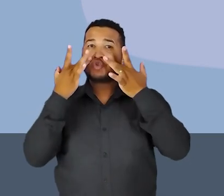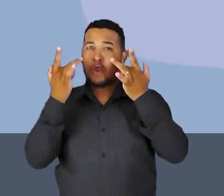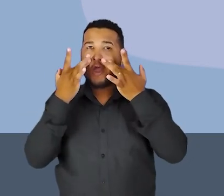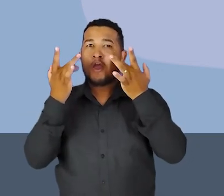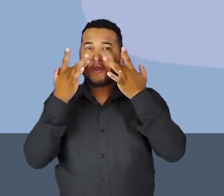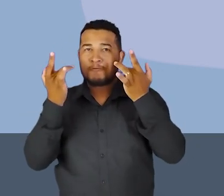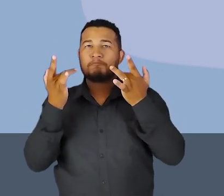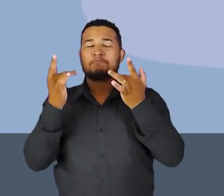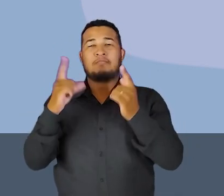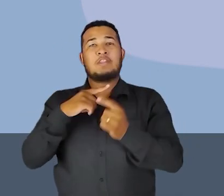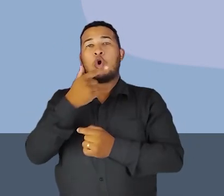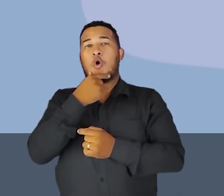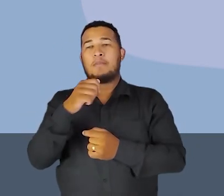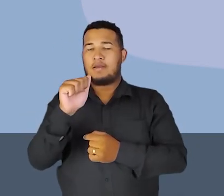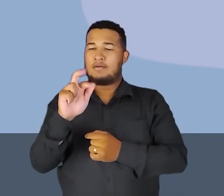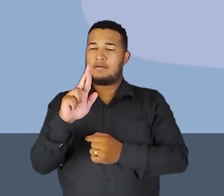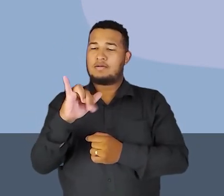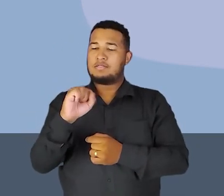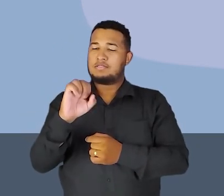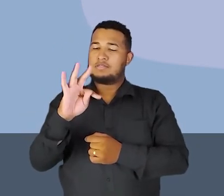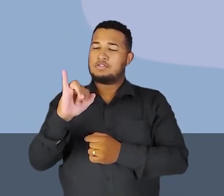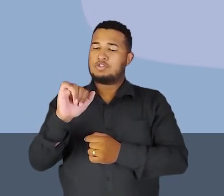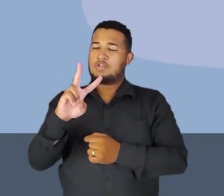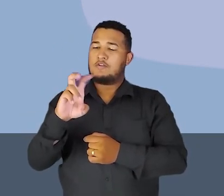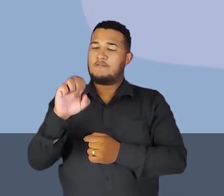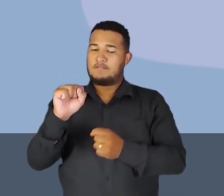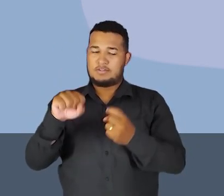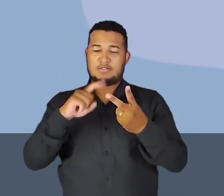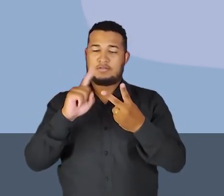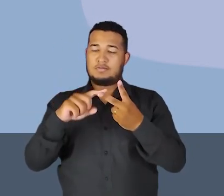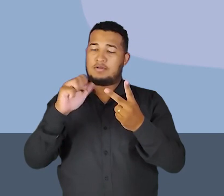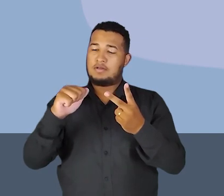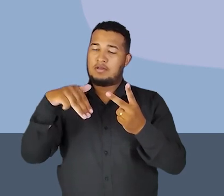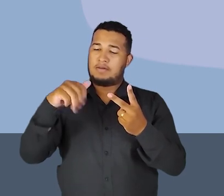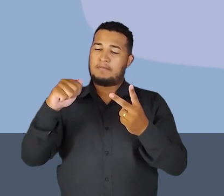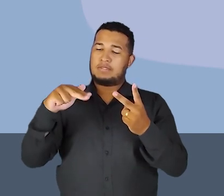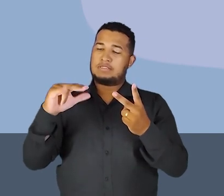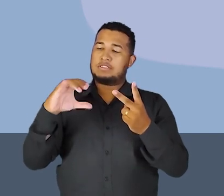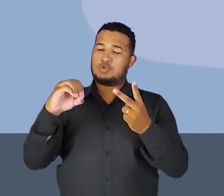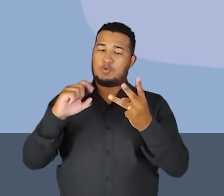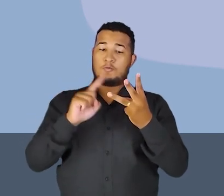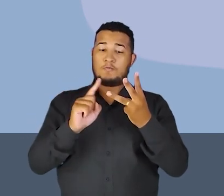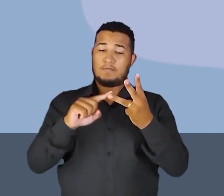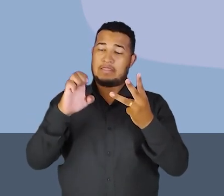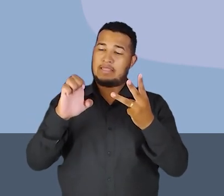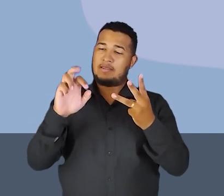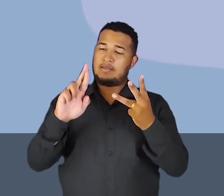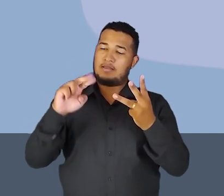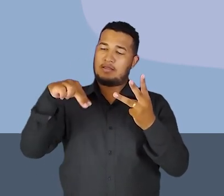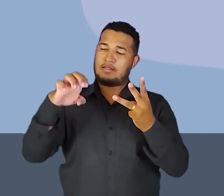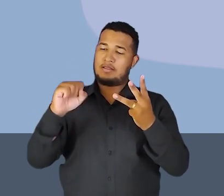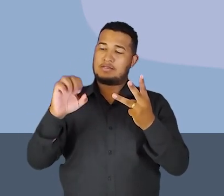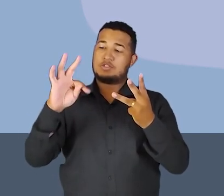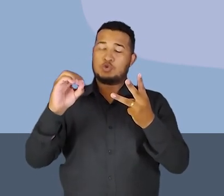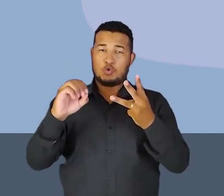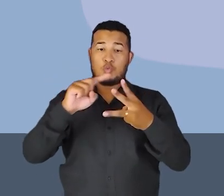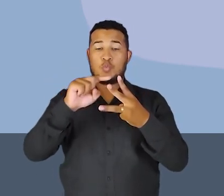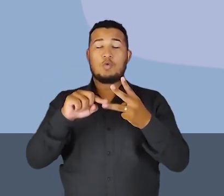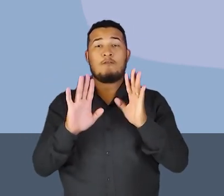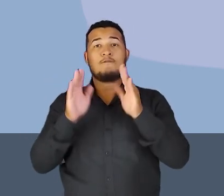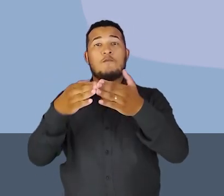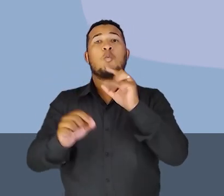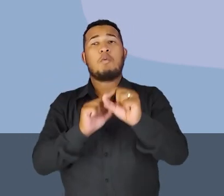de Aristides Freire, Amâncio Pereira e Ernesto Guimarães, cujo foco era o aspecto